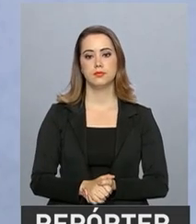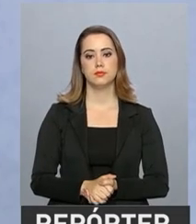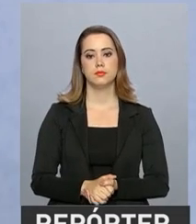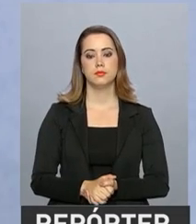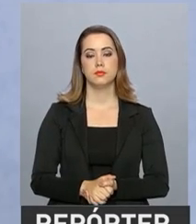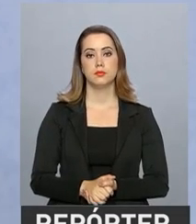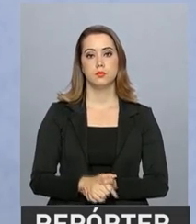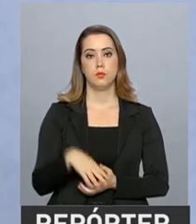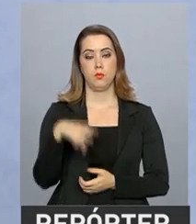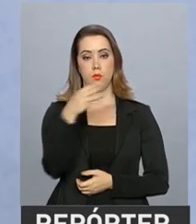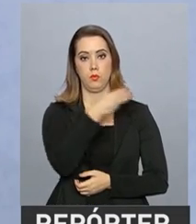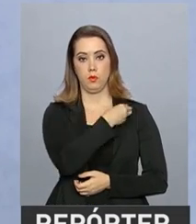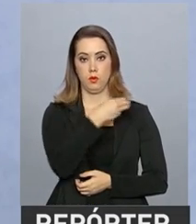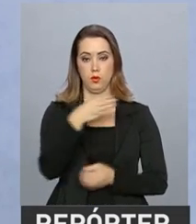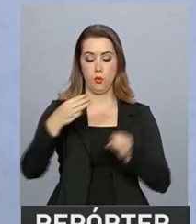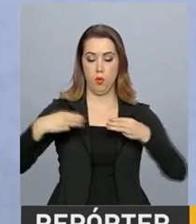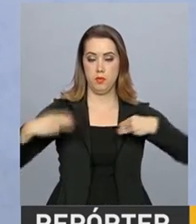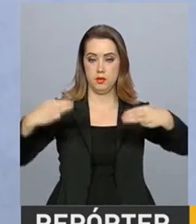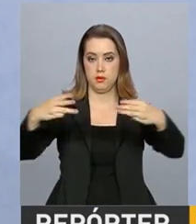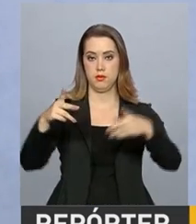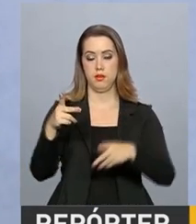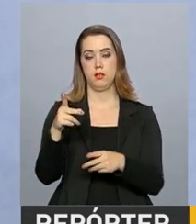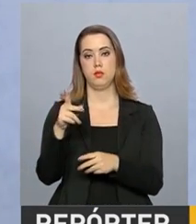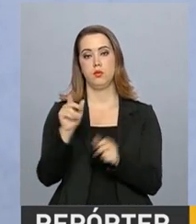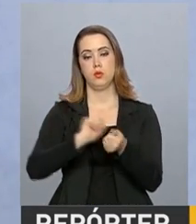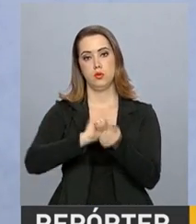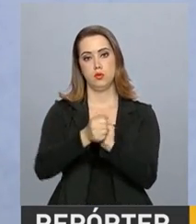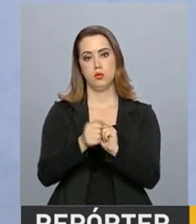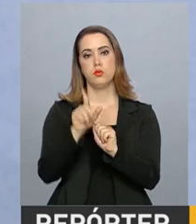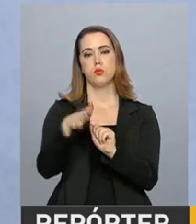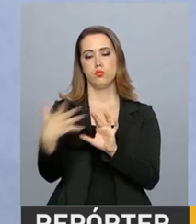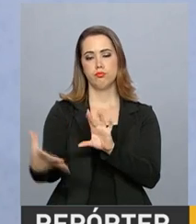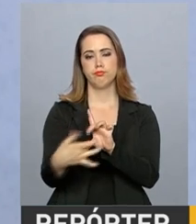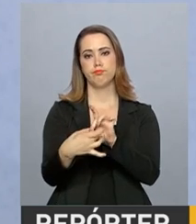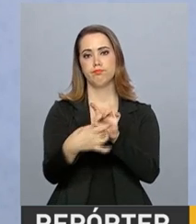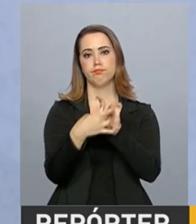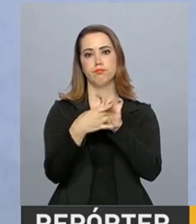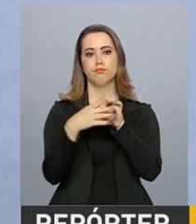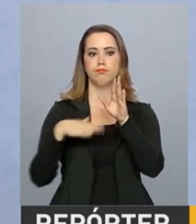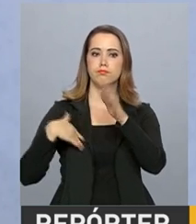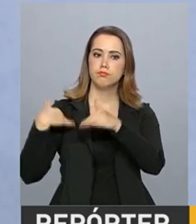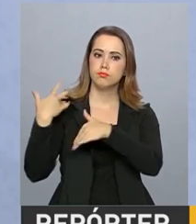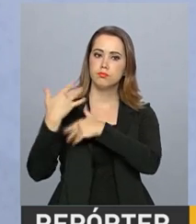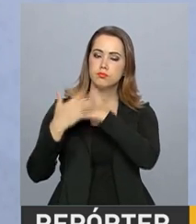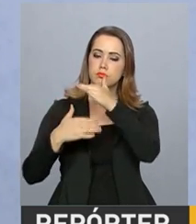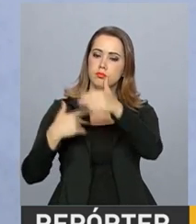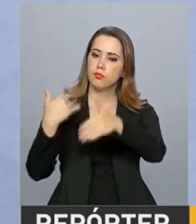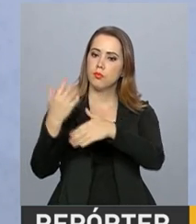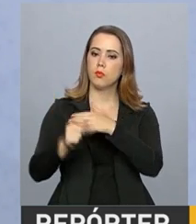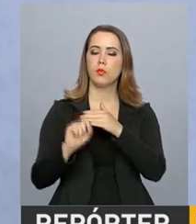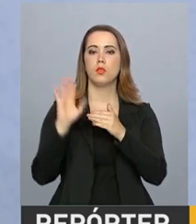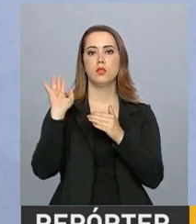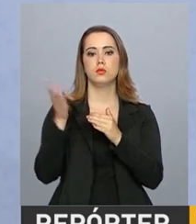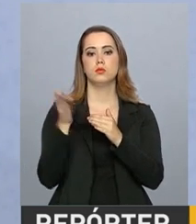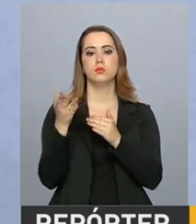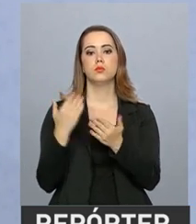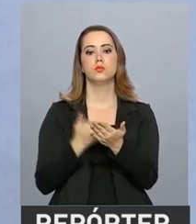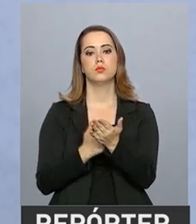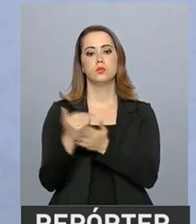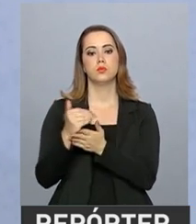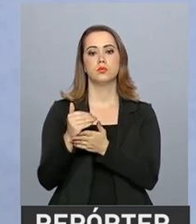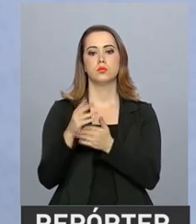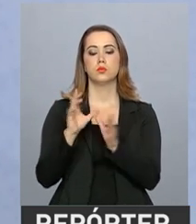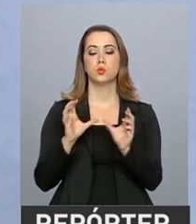o Ministério do Esporte tem uma parceria longa e bastante profícua com o comitê